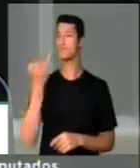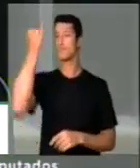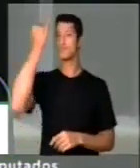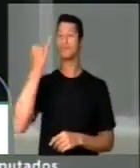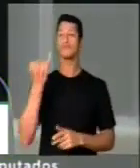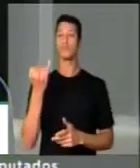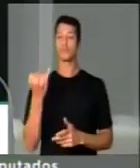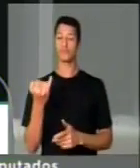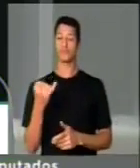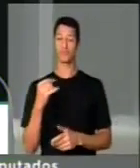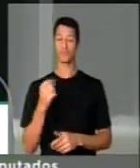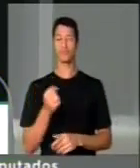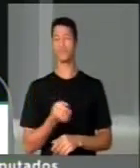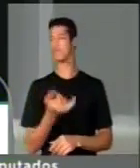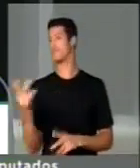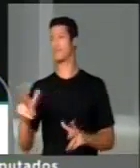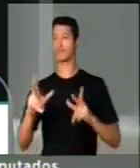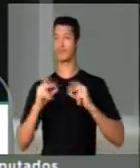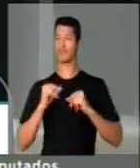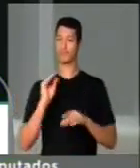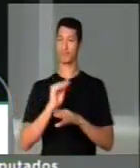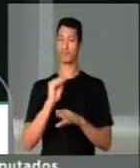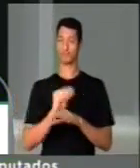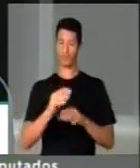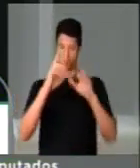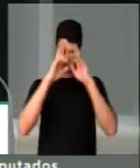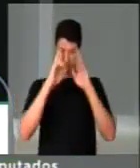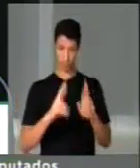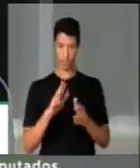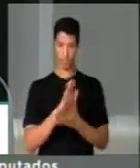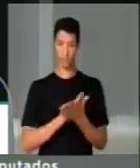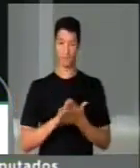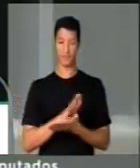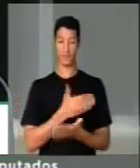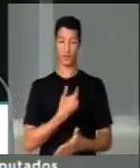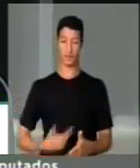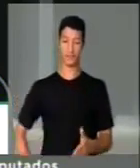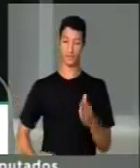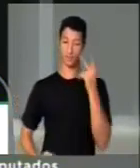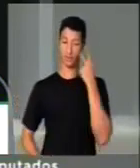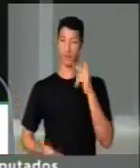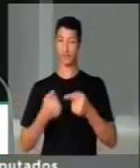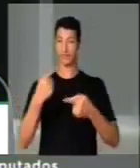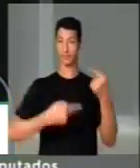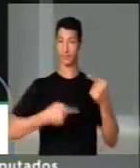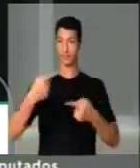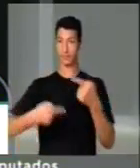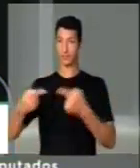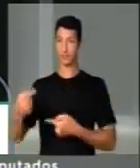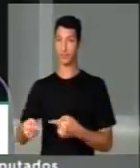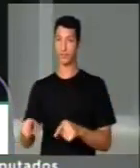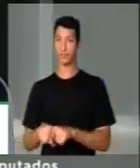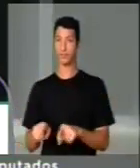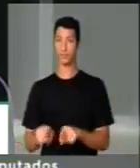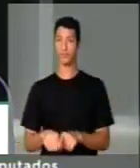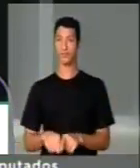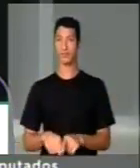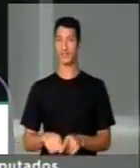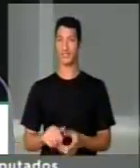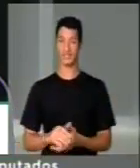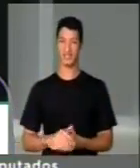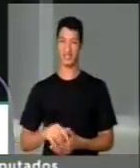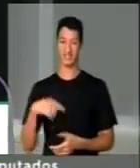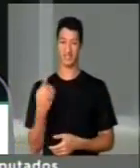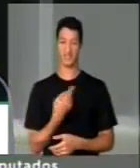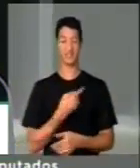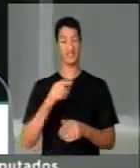importante e não merece o tratamento respeitoso do governo federal para discutir, inclusive, a própria renegociação da